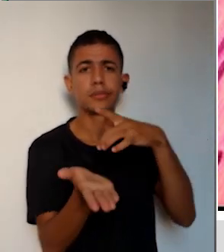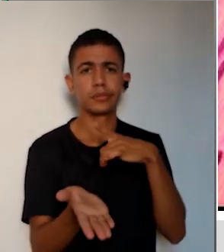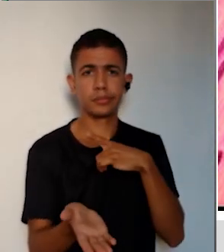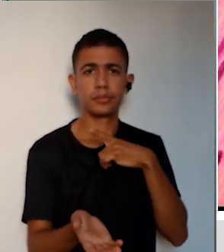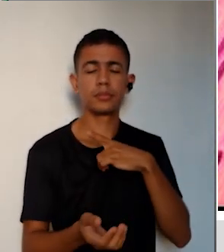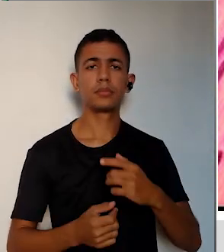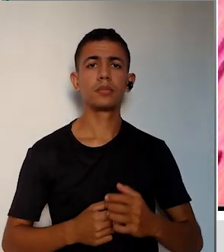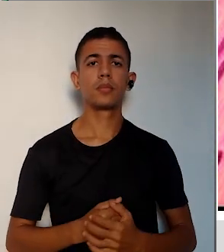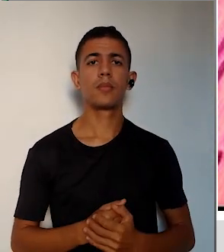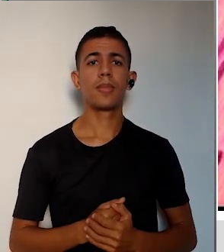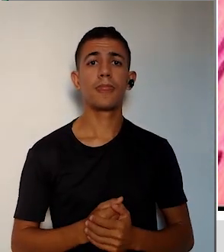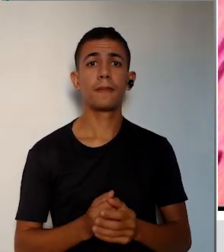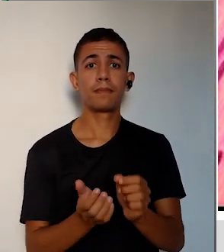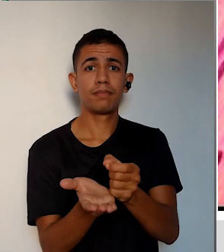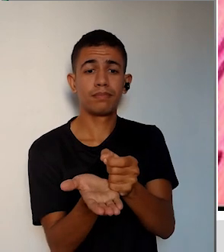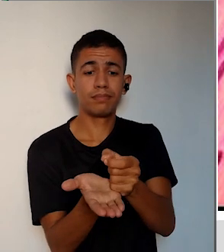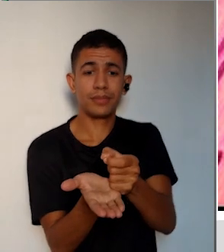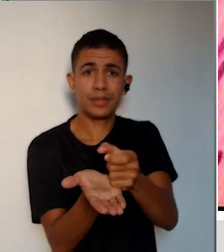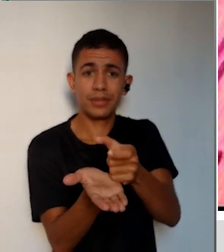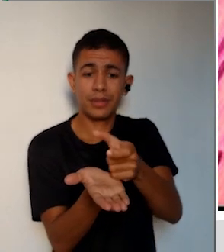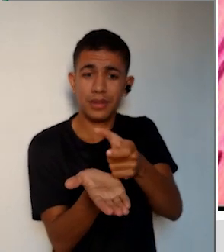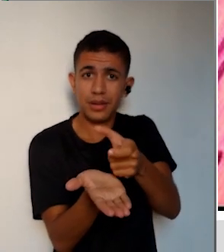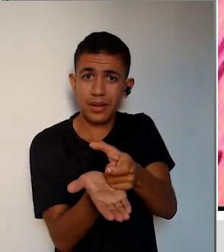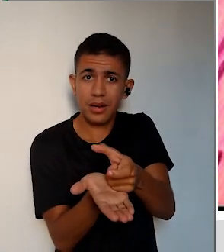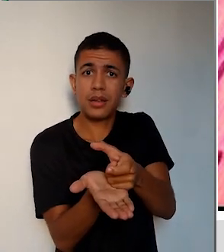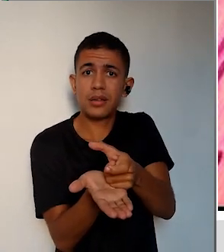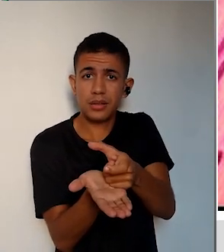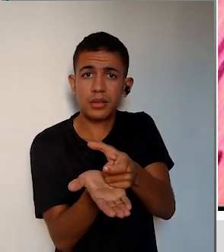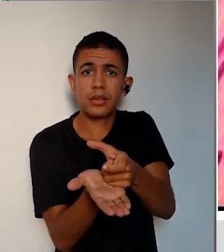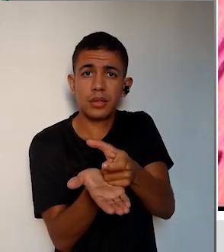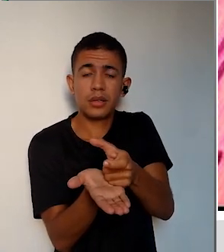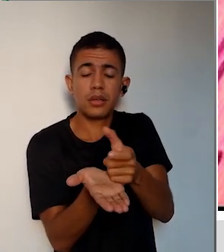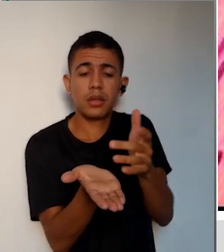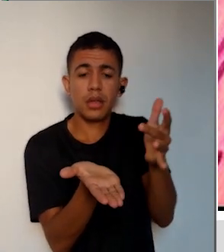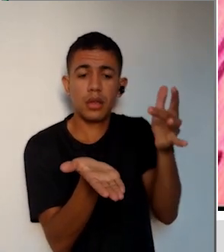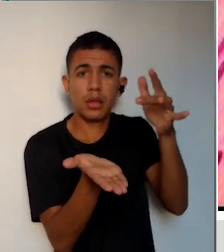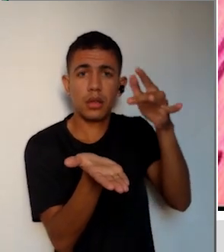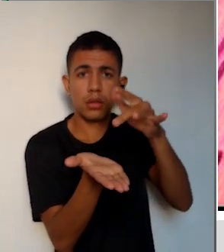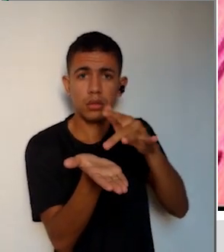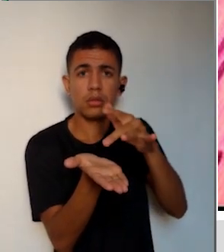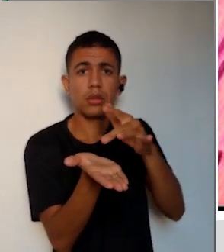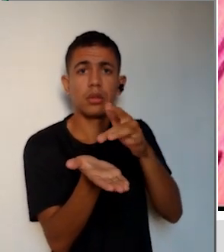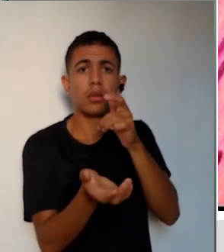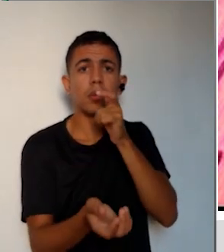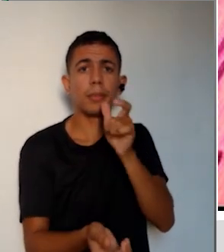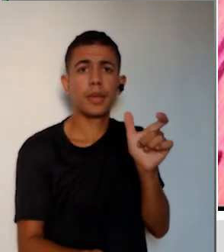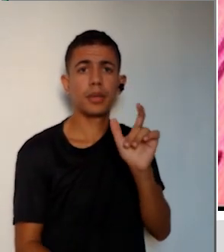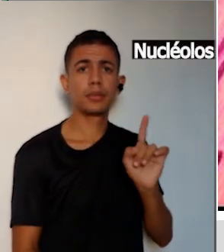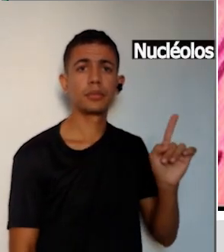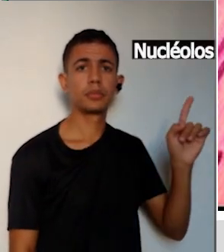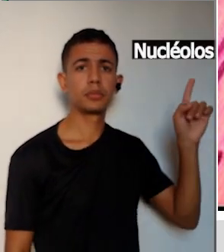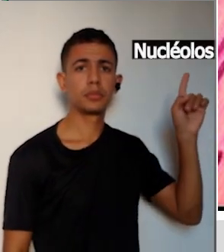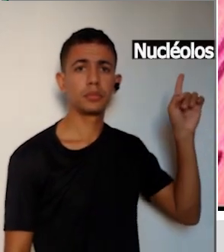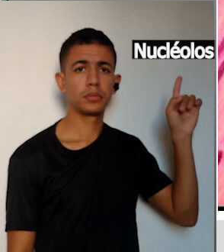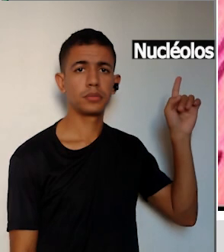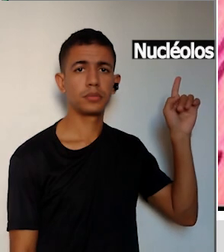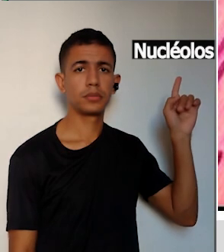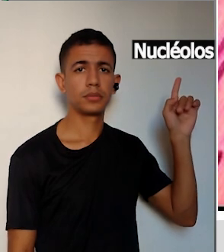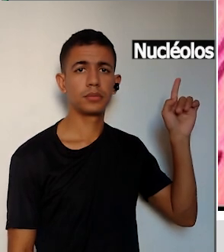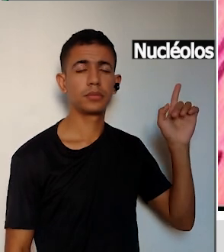centralizado. Geralmente são grandes e que apresentam nucléolos bem